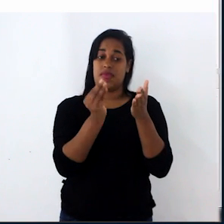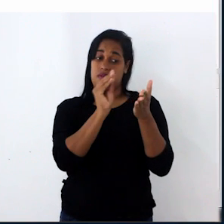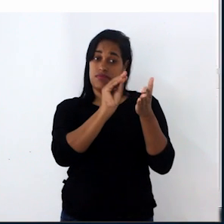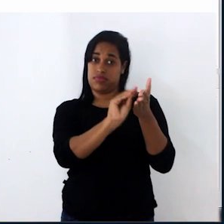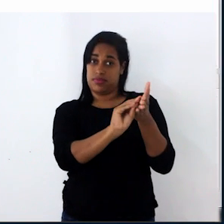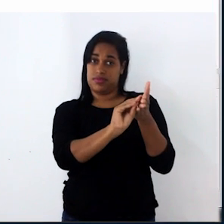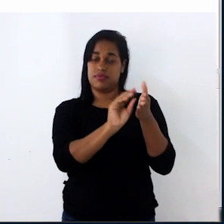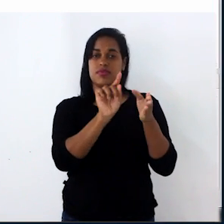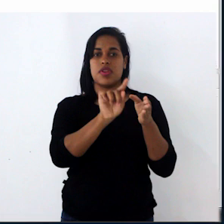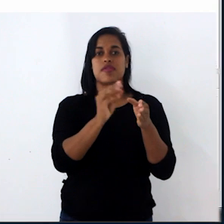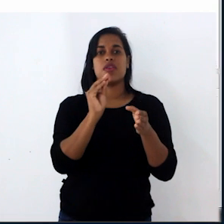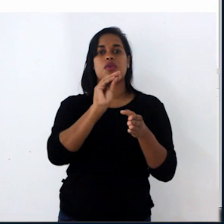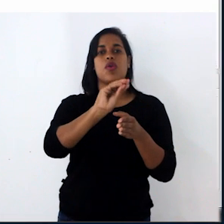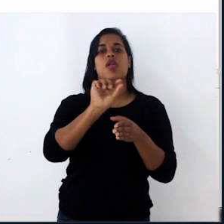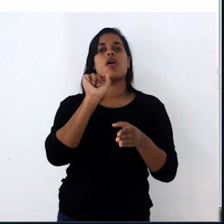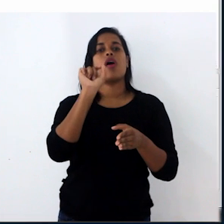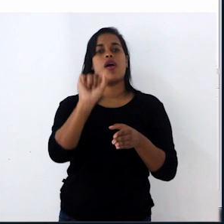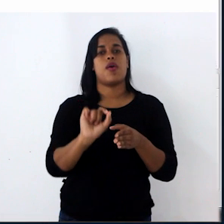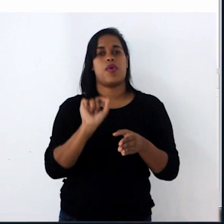colocar